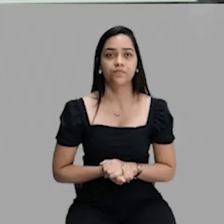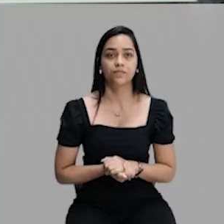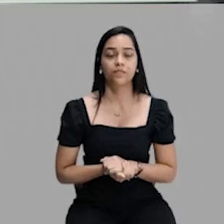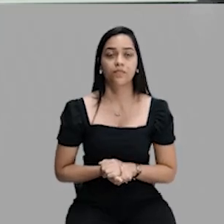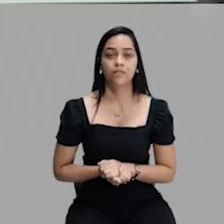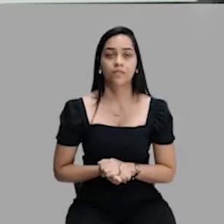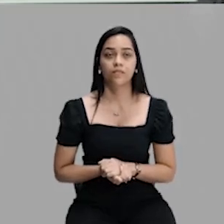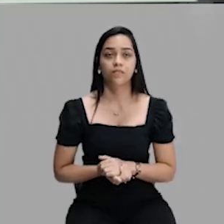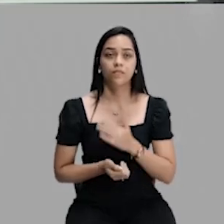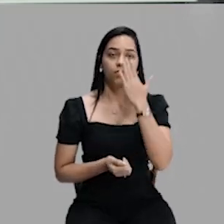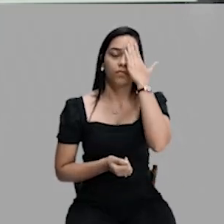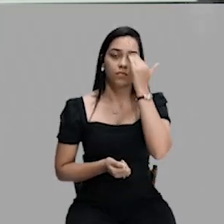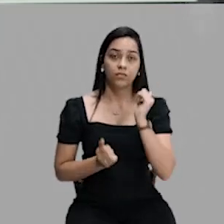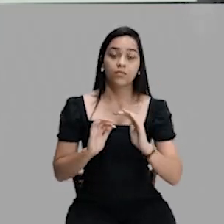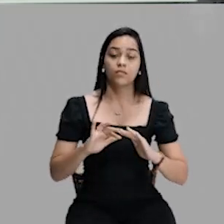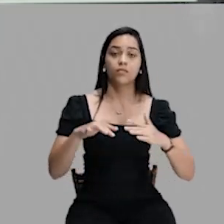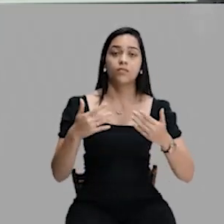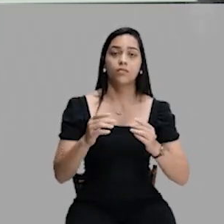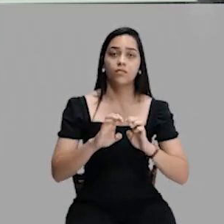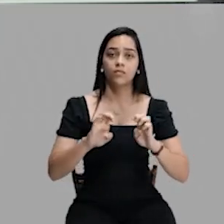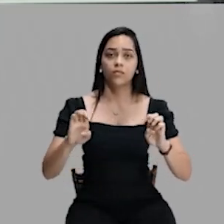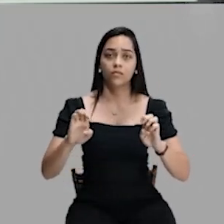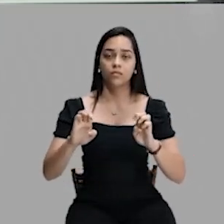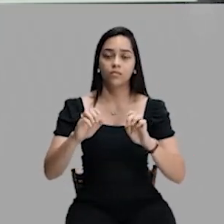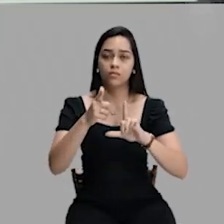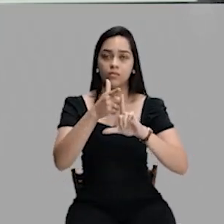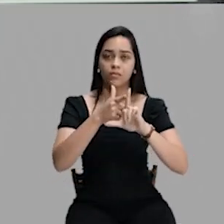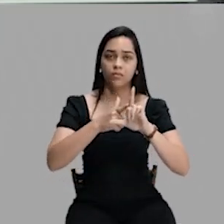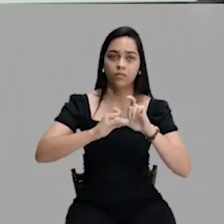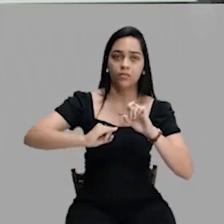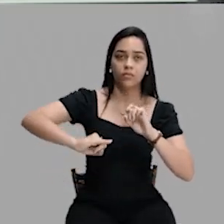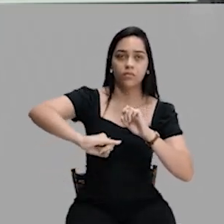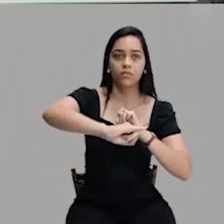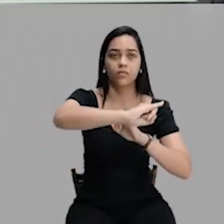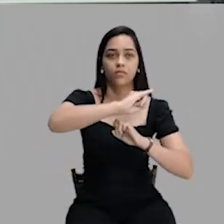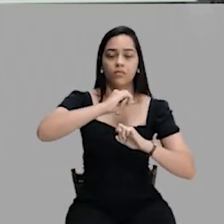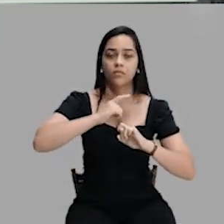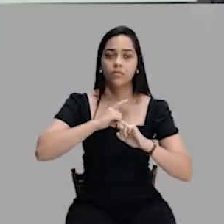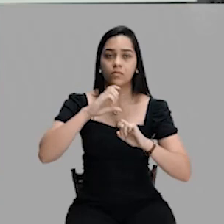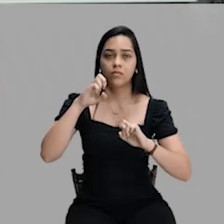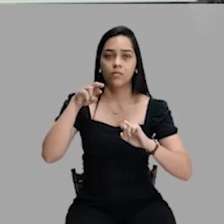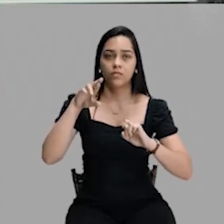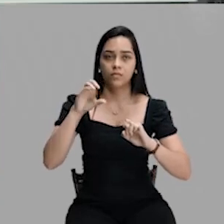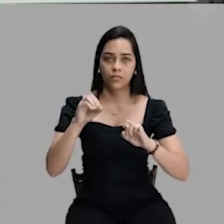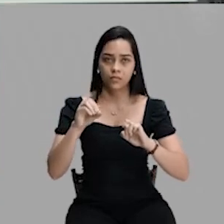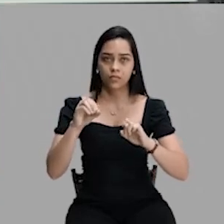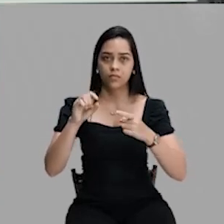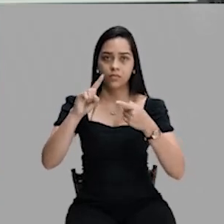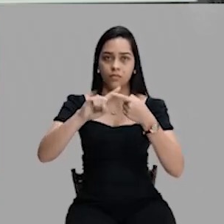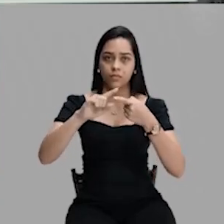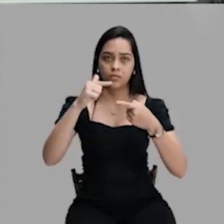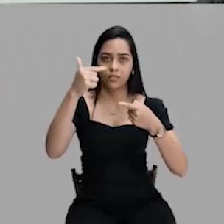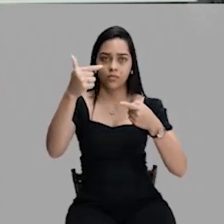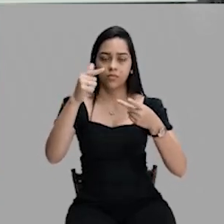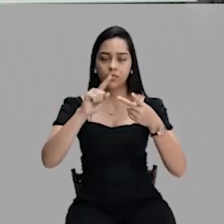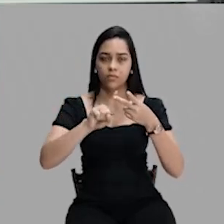Determine a equação da elipse que tem centro no ponto 2 e menos 1.